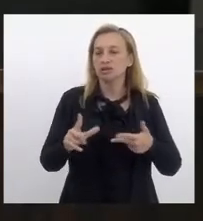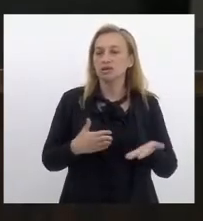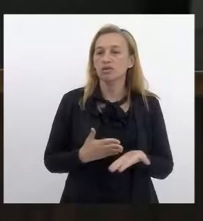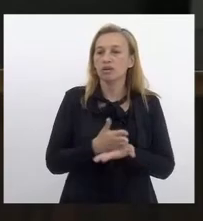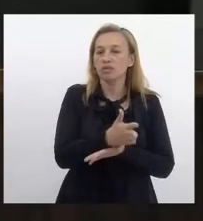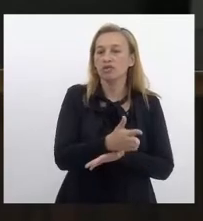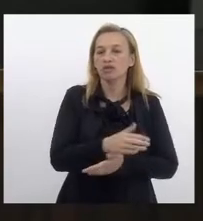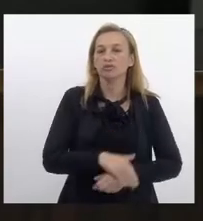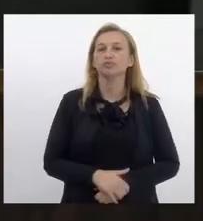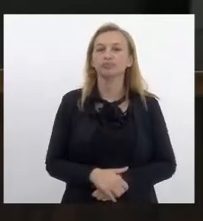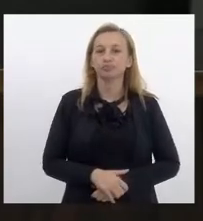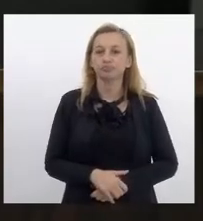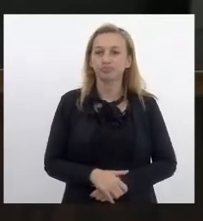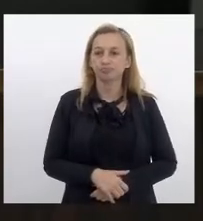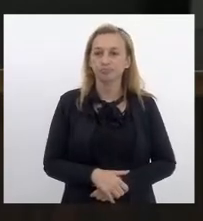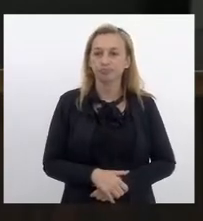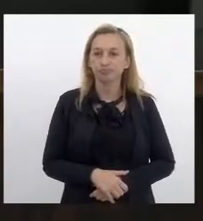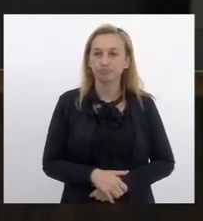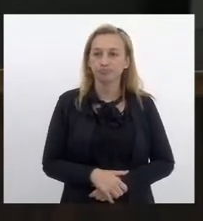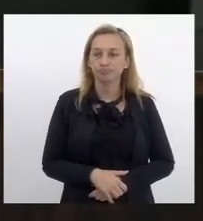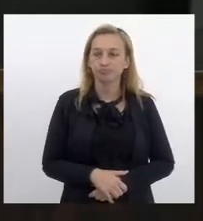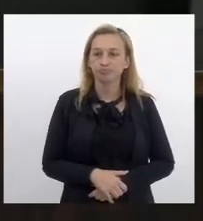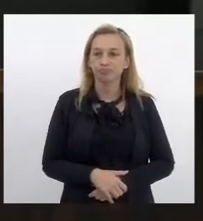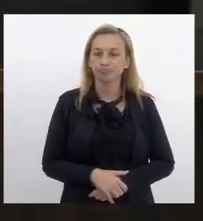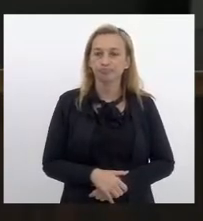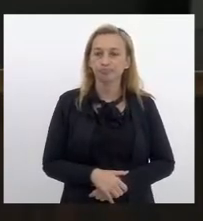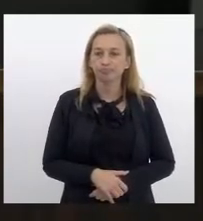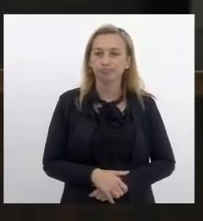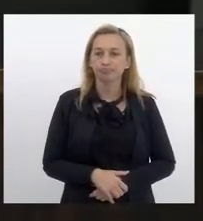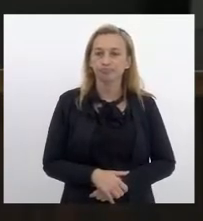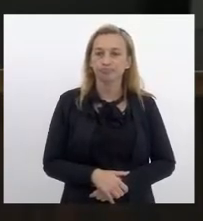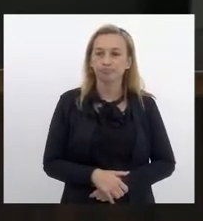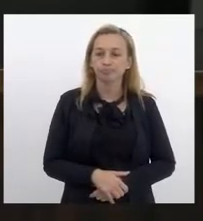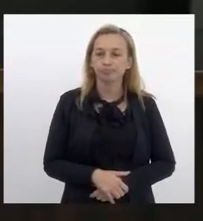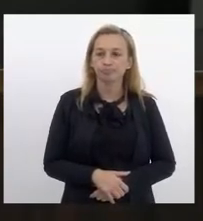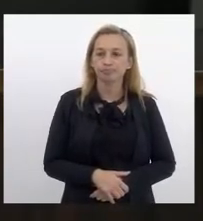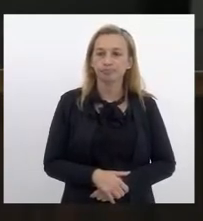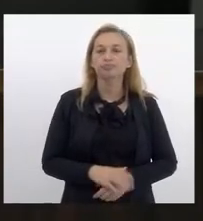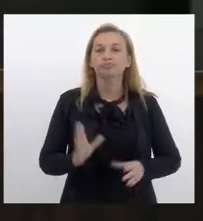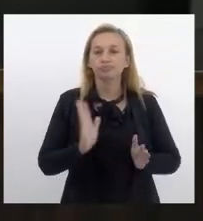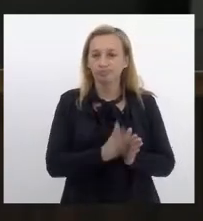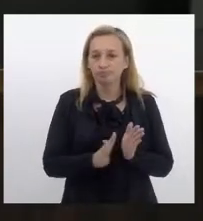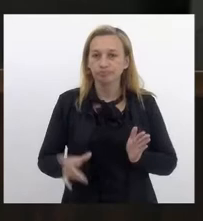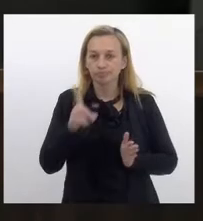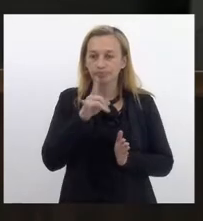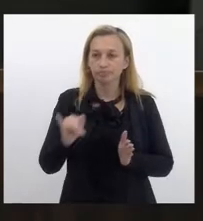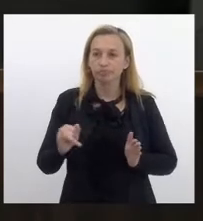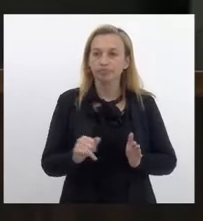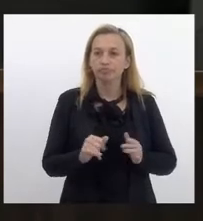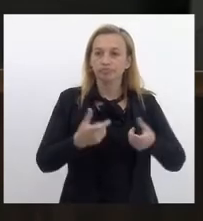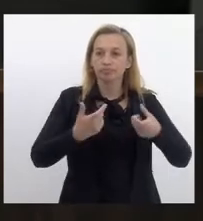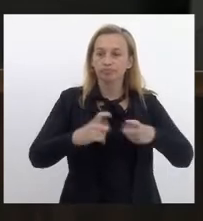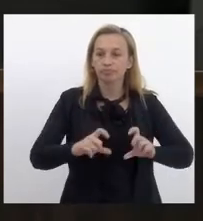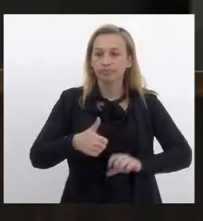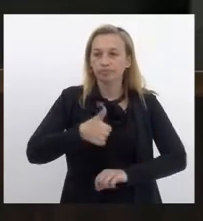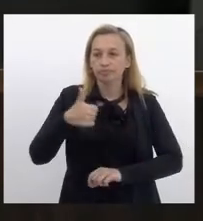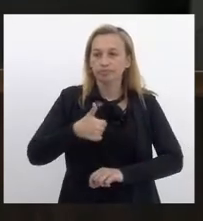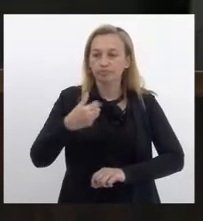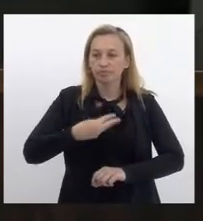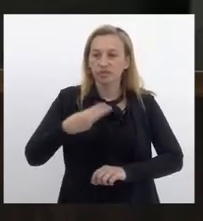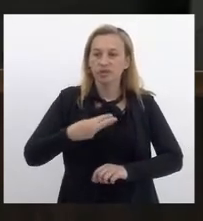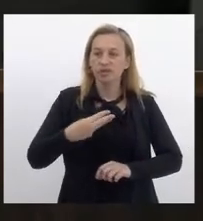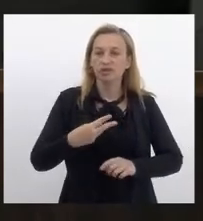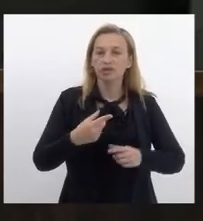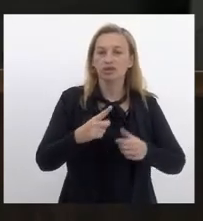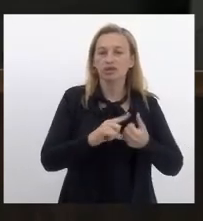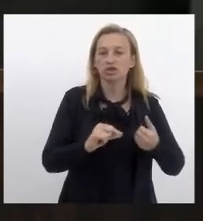permaneçam como estão, aprovado, vai a publicação. Incluídos na ordem do dia, de acordo com o parágrafo 3º do artigo 47 do